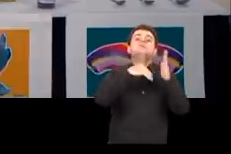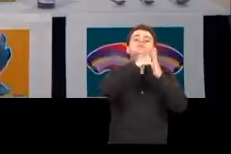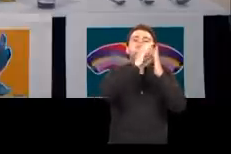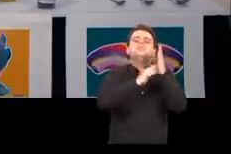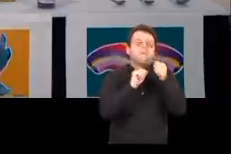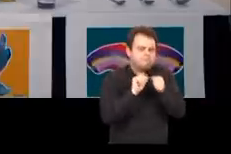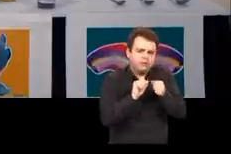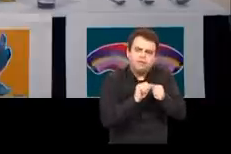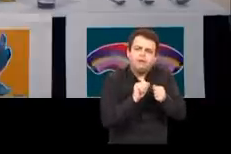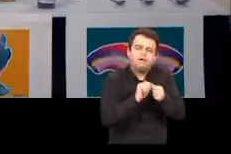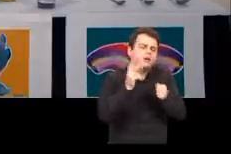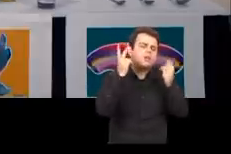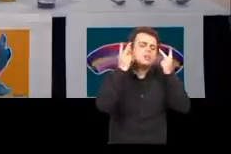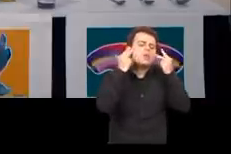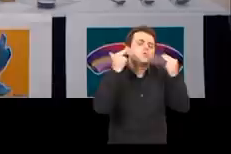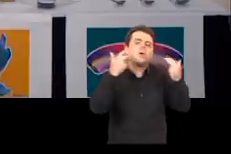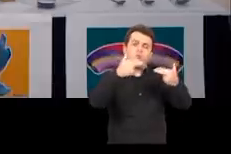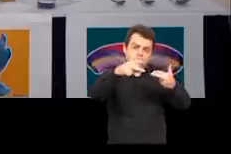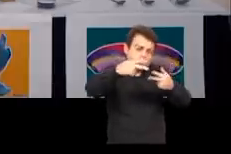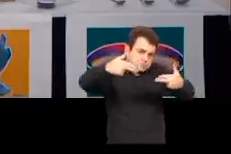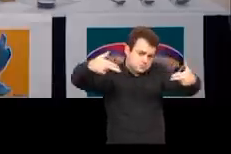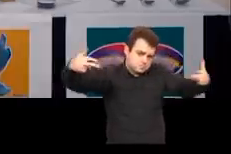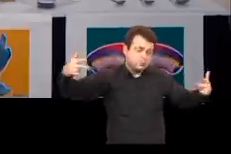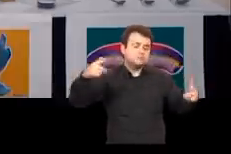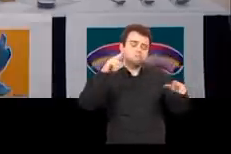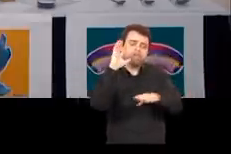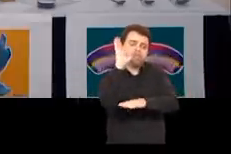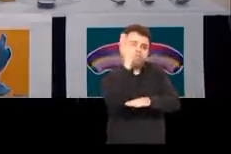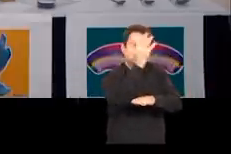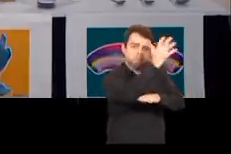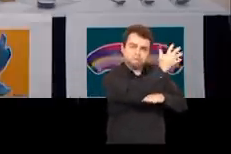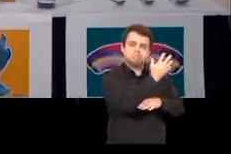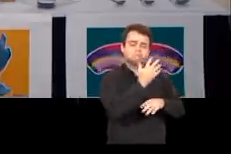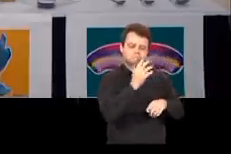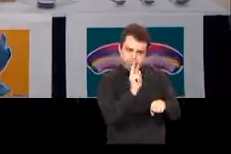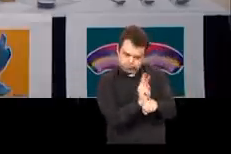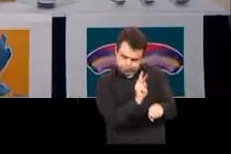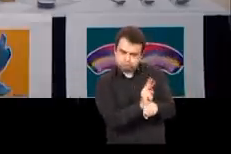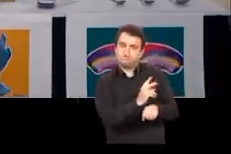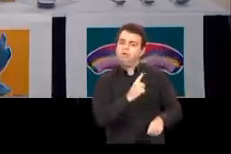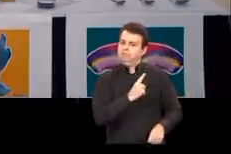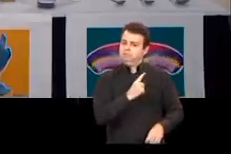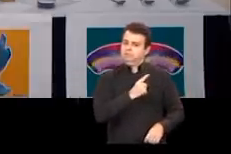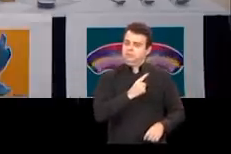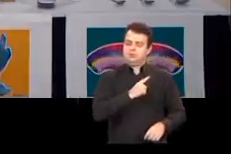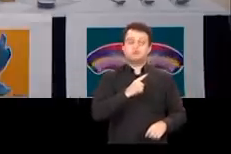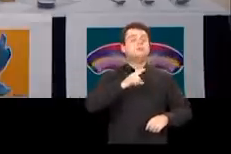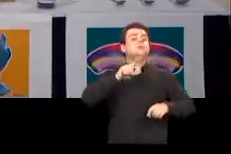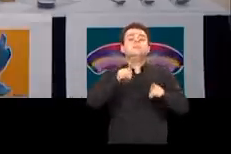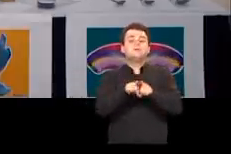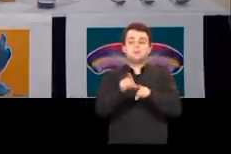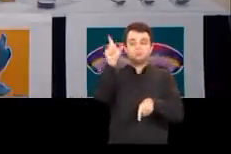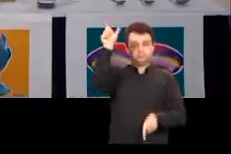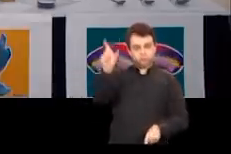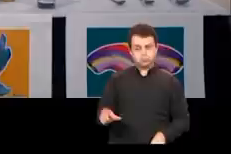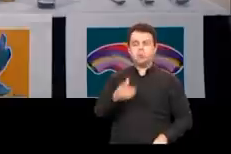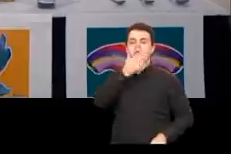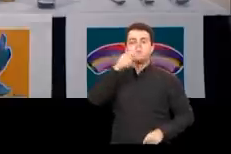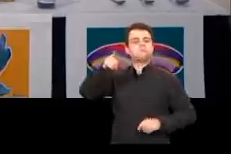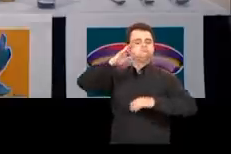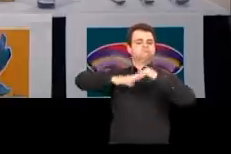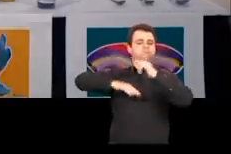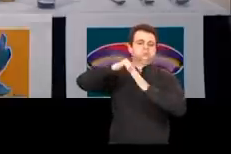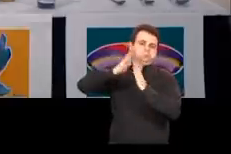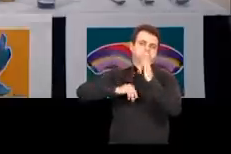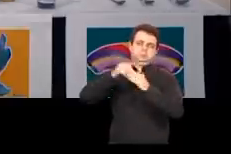pigmentação natural. Além de ser divertido, é ecologicamente correto. Também vamos conhecer a técnica de um artista mais do que